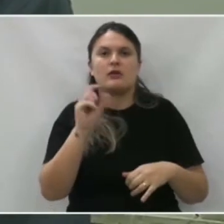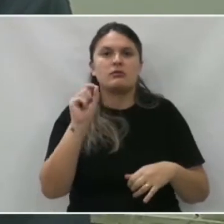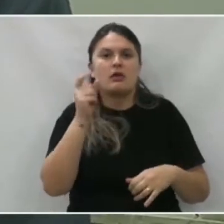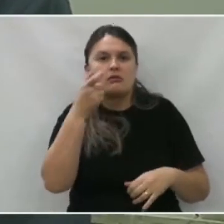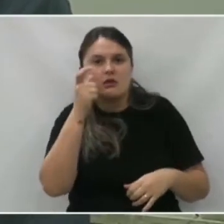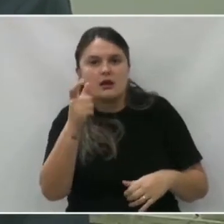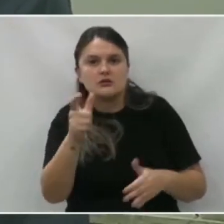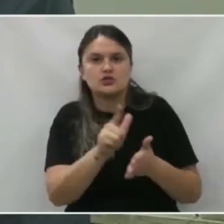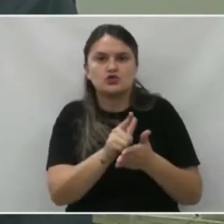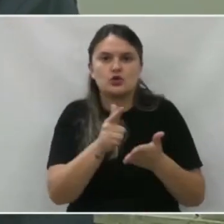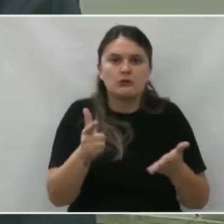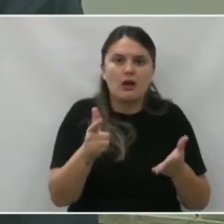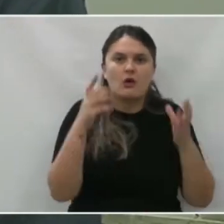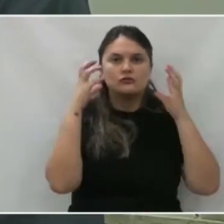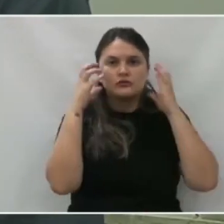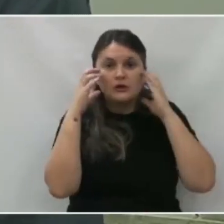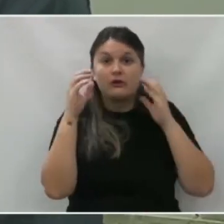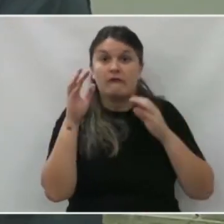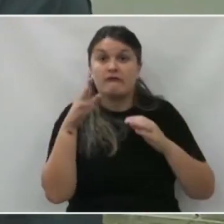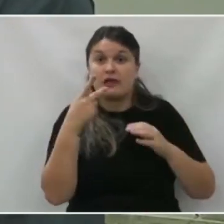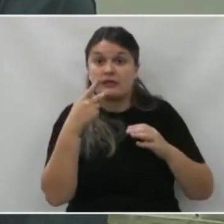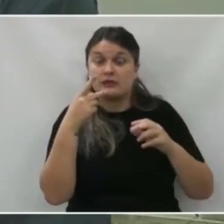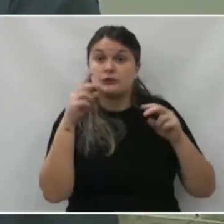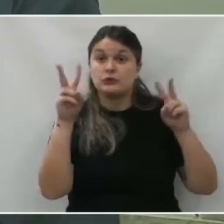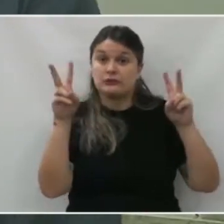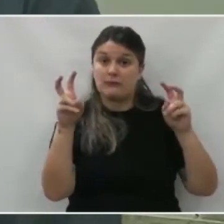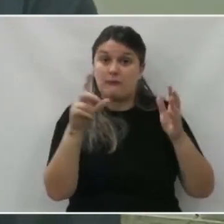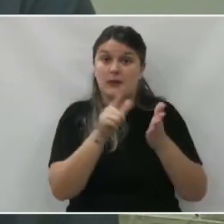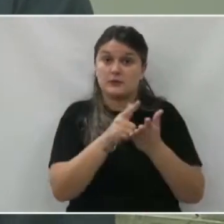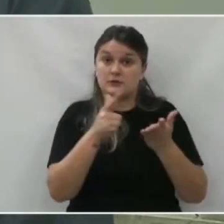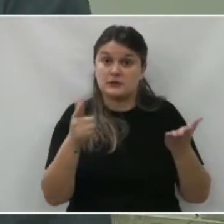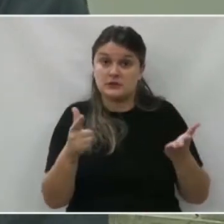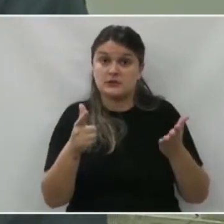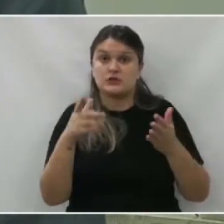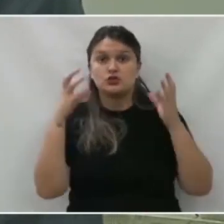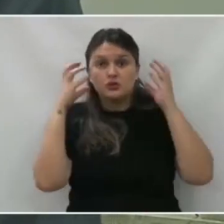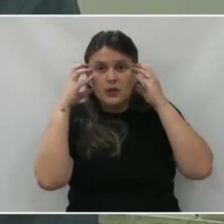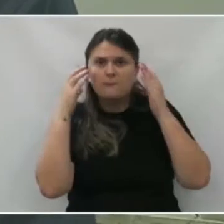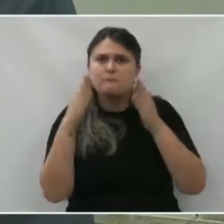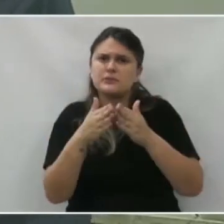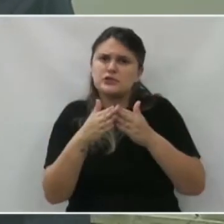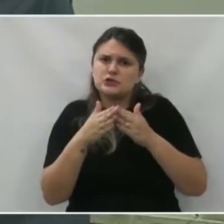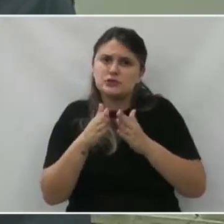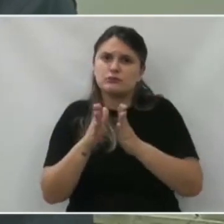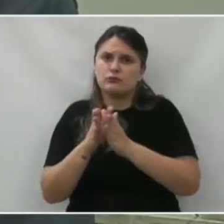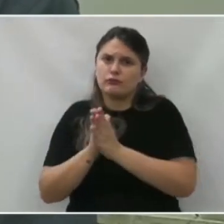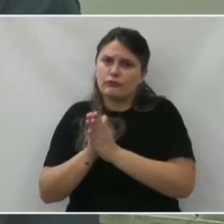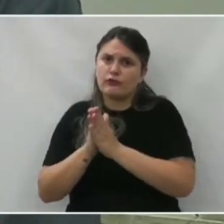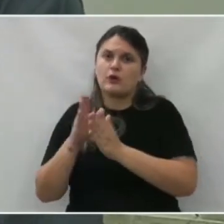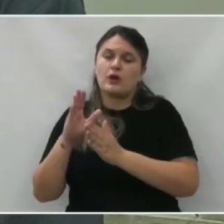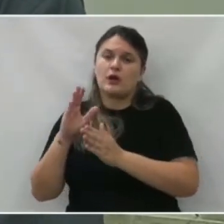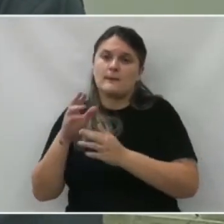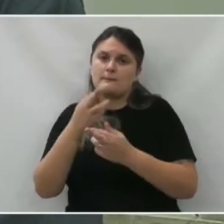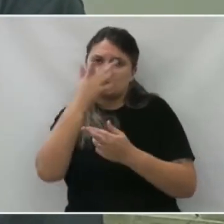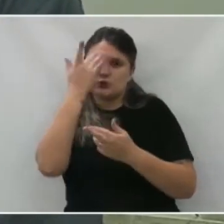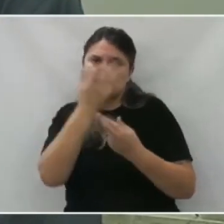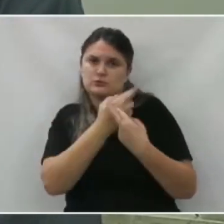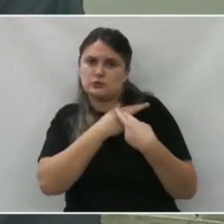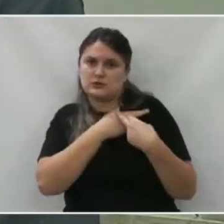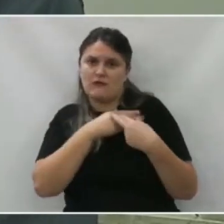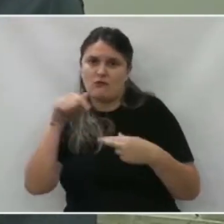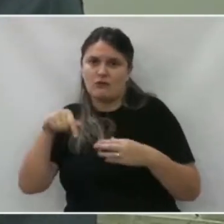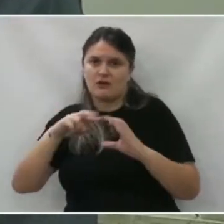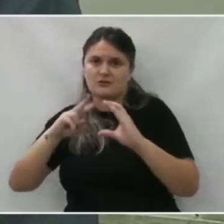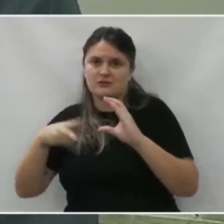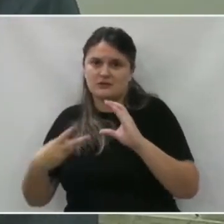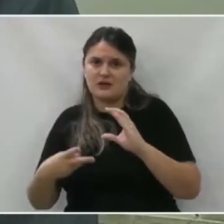poder divulgar. Falando em imprensa, pedir para a assessoria de imprensa da Câmara Municipal Nova Vitória, para que coloque no